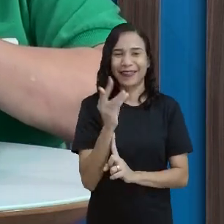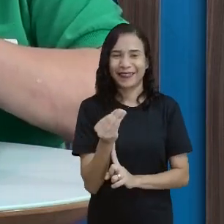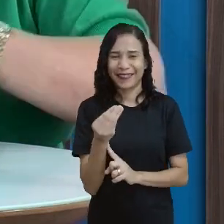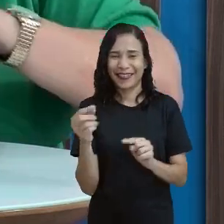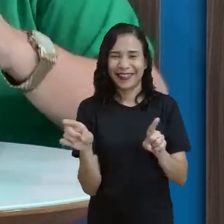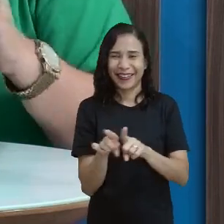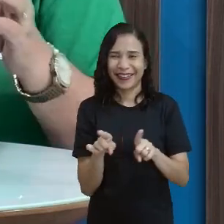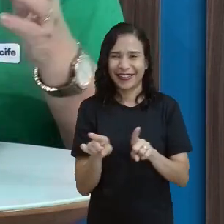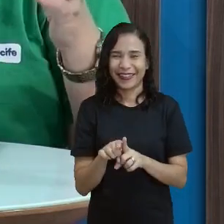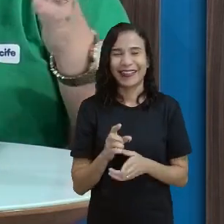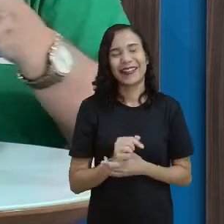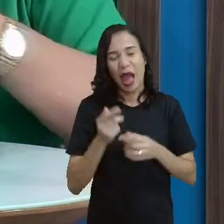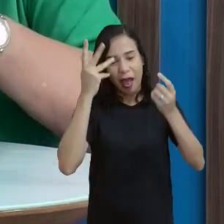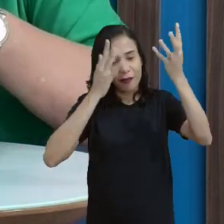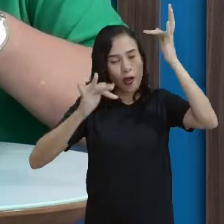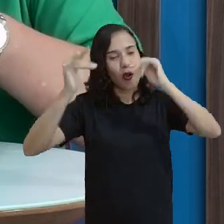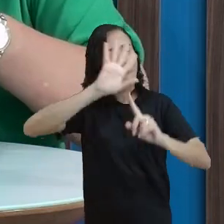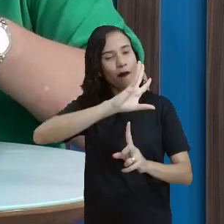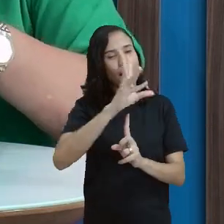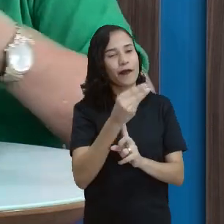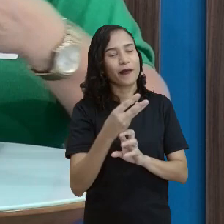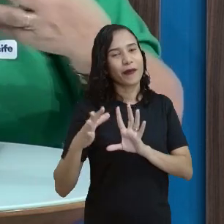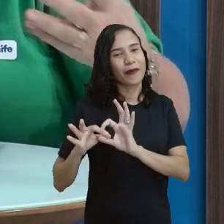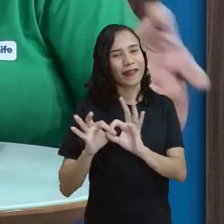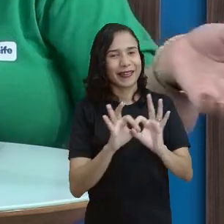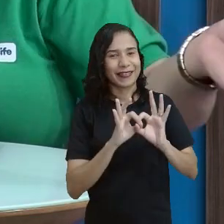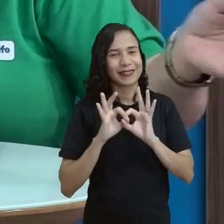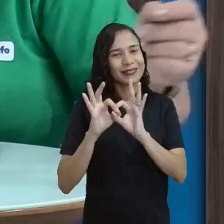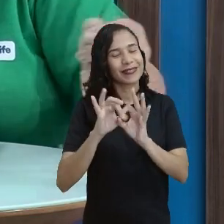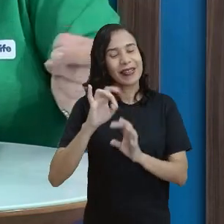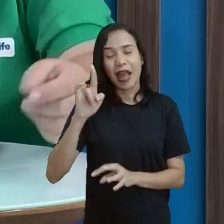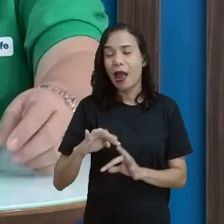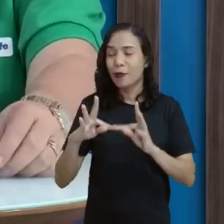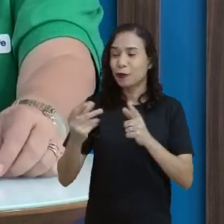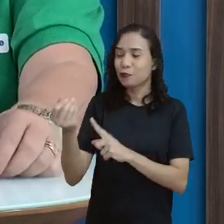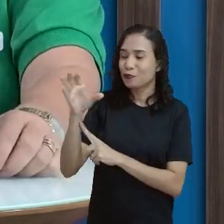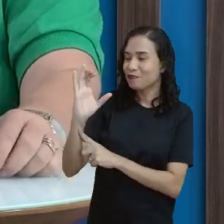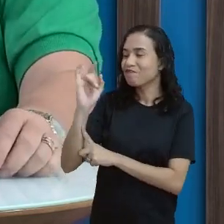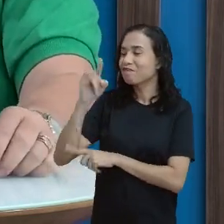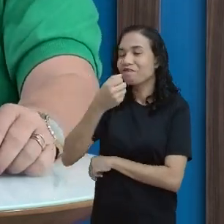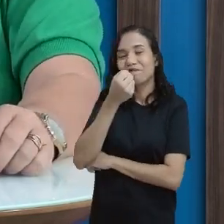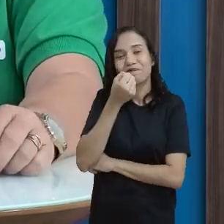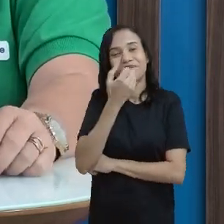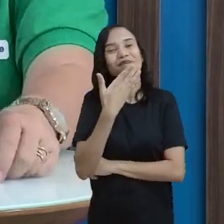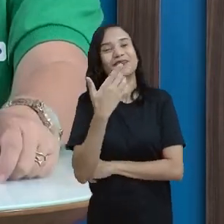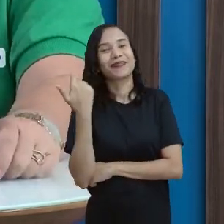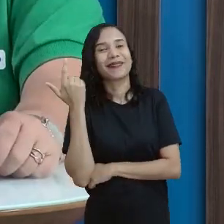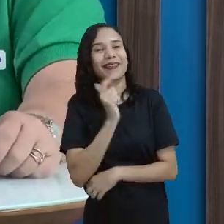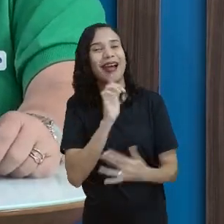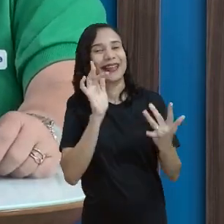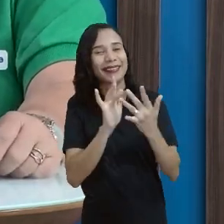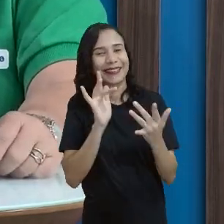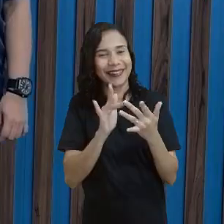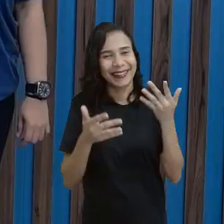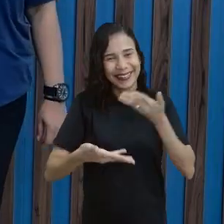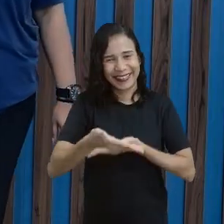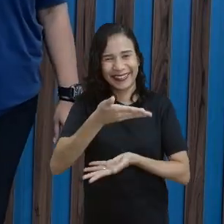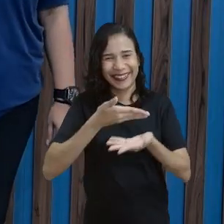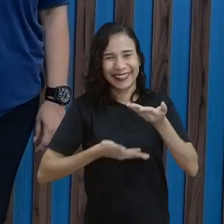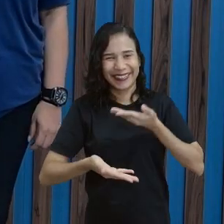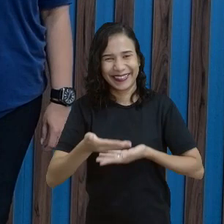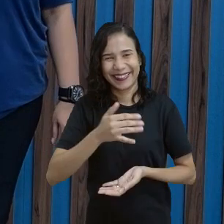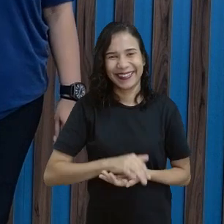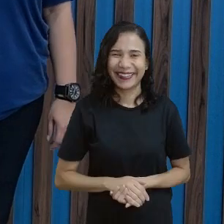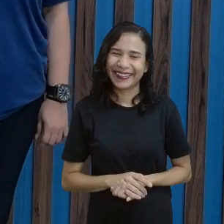gente? Filosofia e física aí unindo. Que todas são ciências, que bom, né? É verdade. Dá para interagir. Ou se